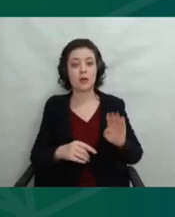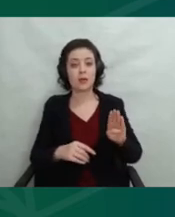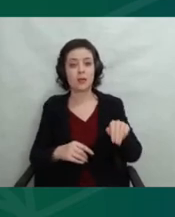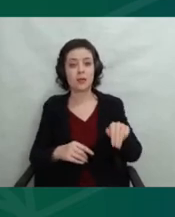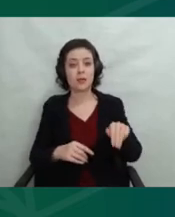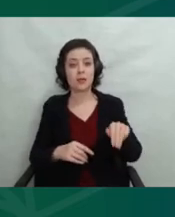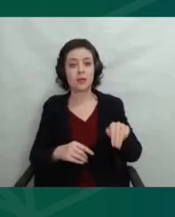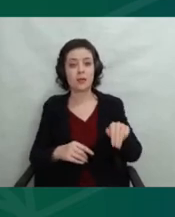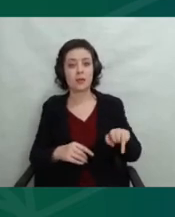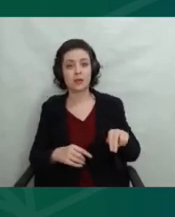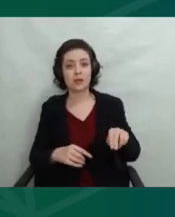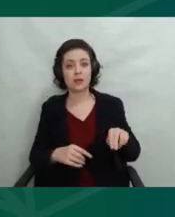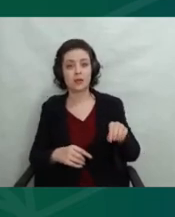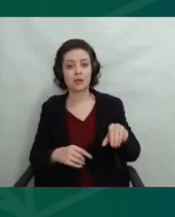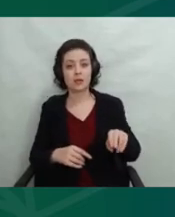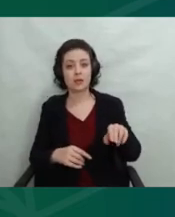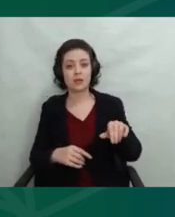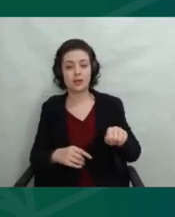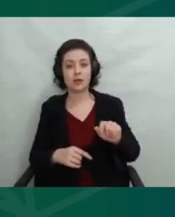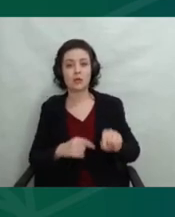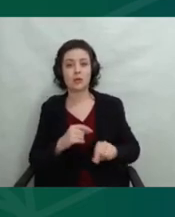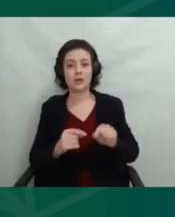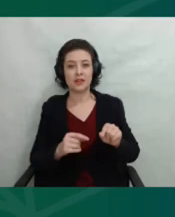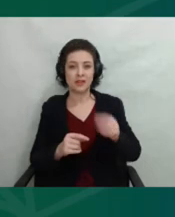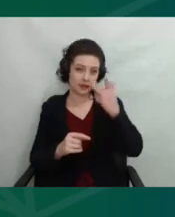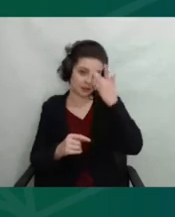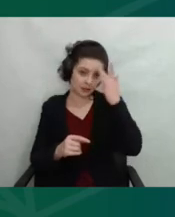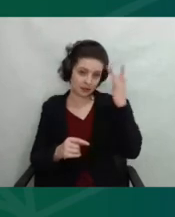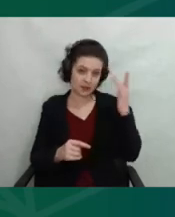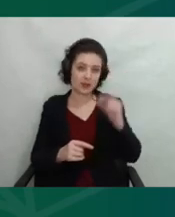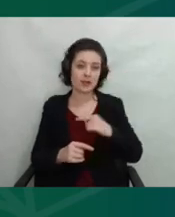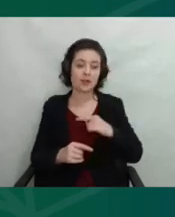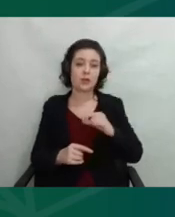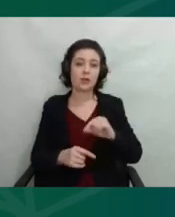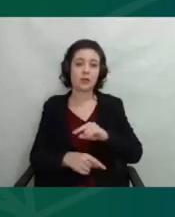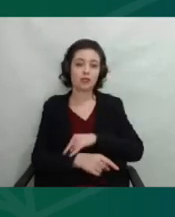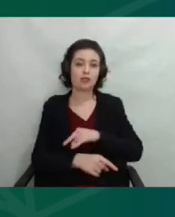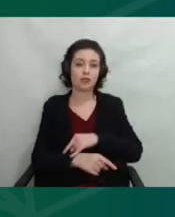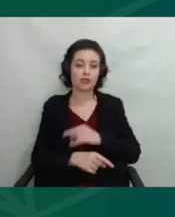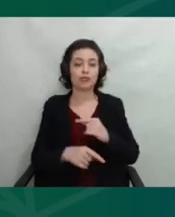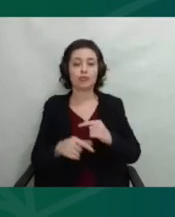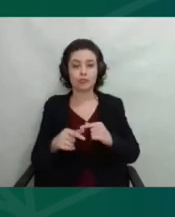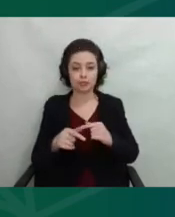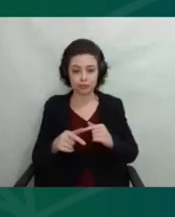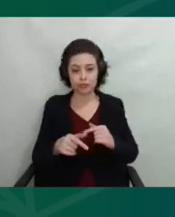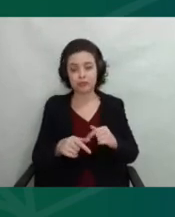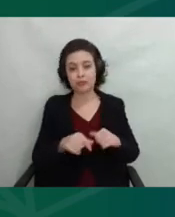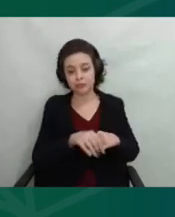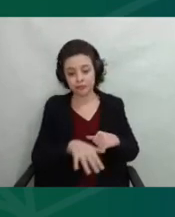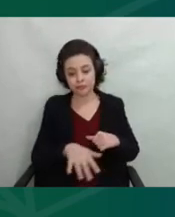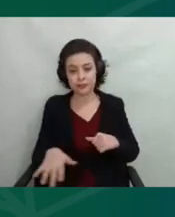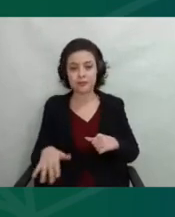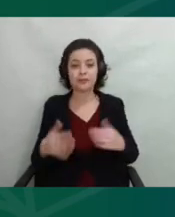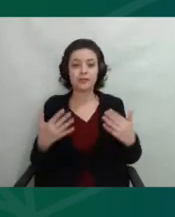sai na urina do usuário. E havia padrões ali. Então, nós vimos que no verão e